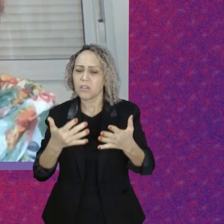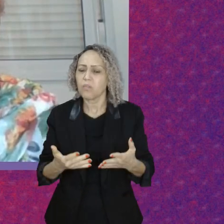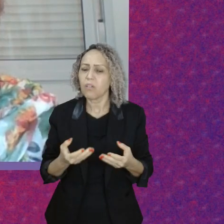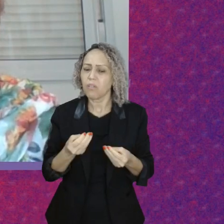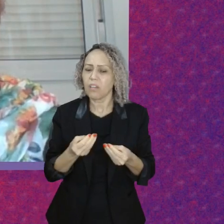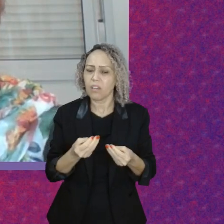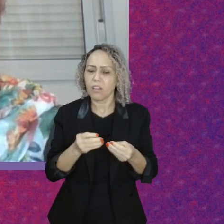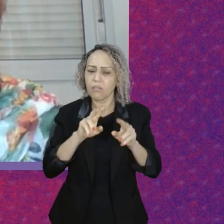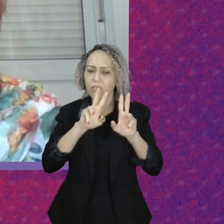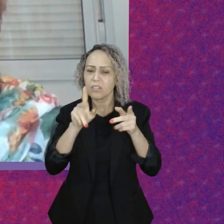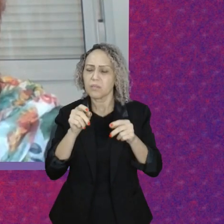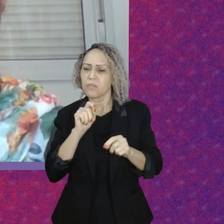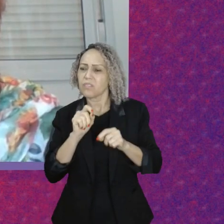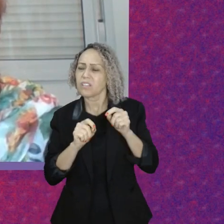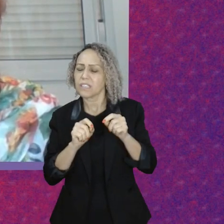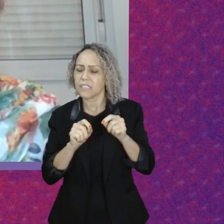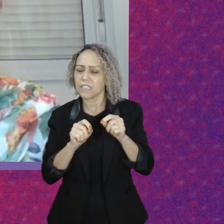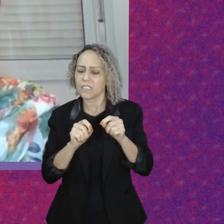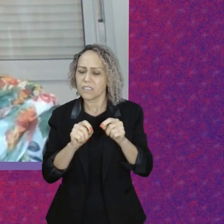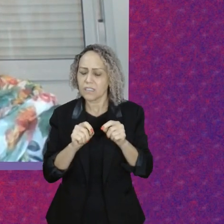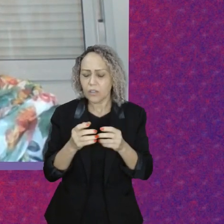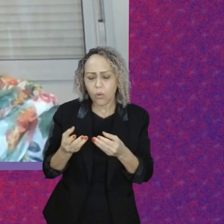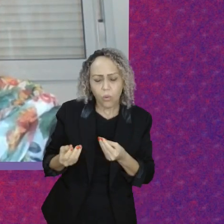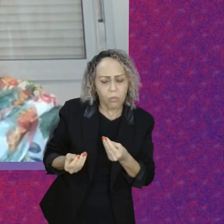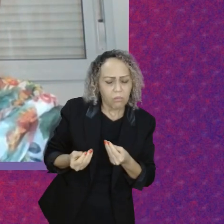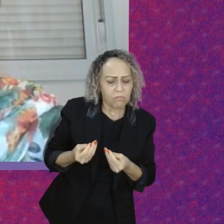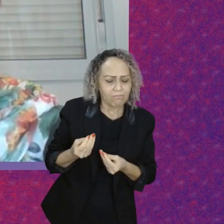você, na regulação